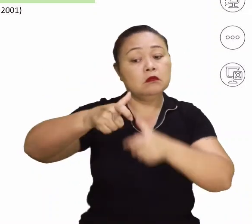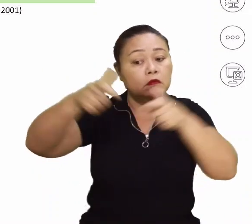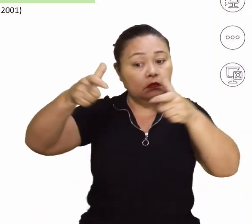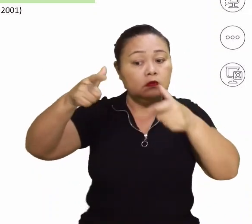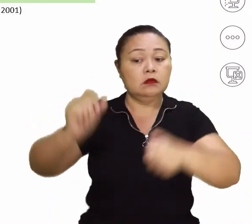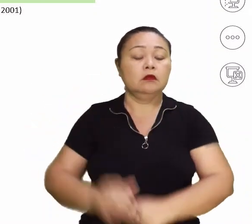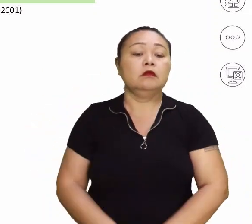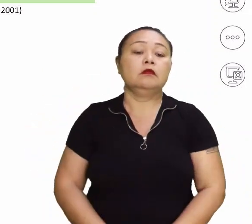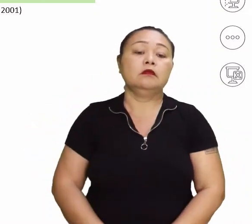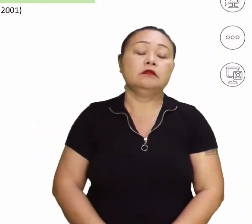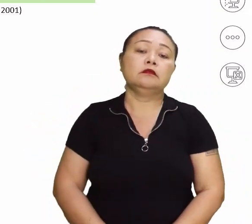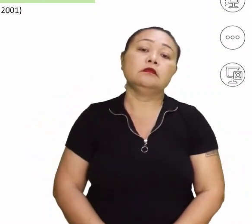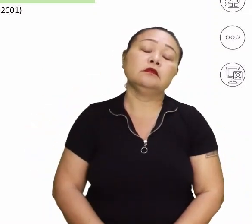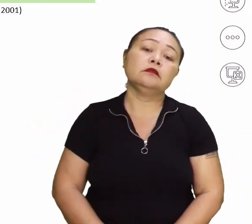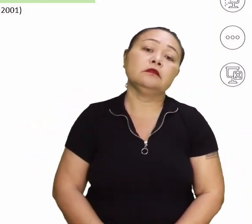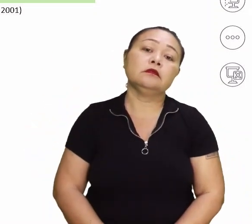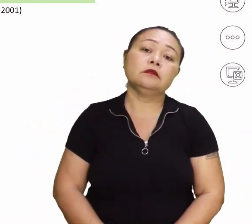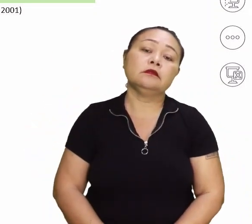ok?